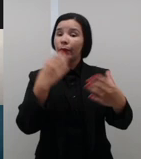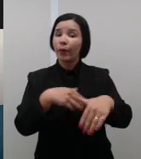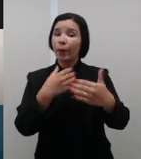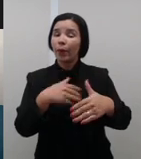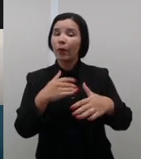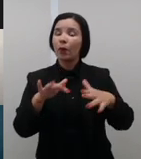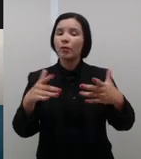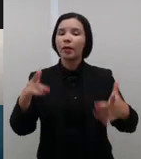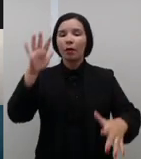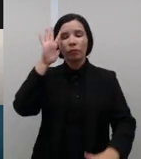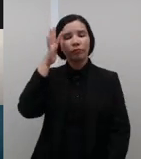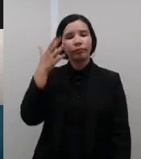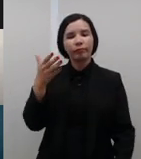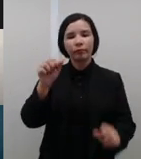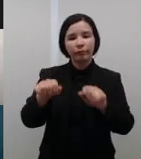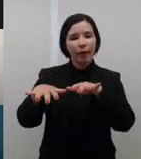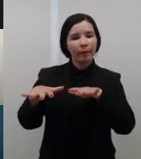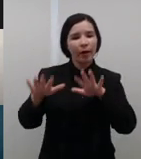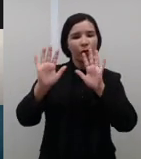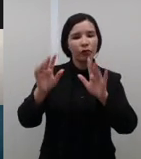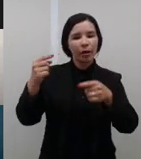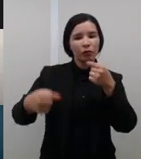pelo plenário nos autos do PCA